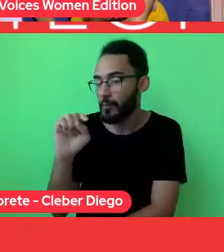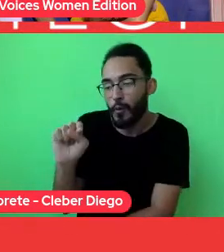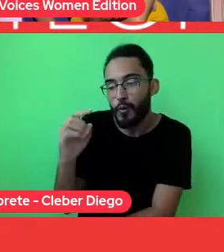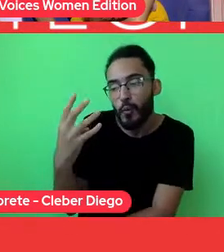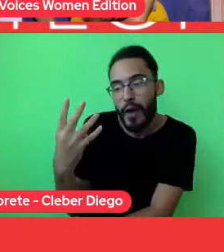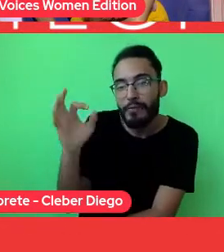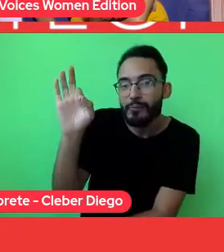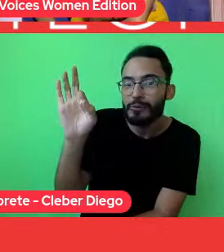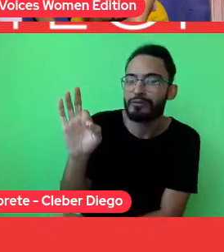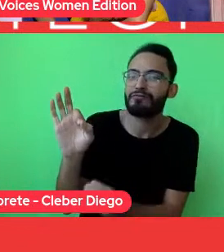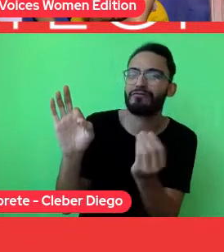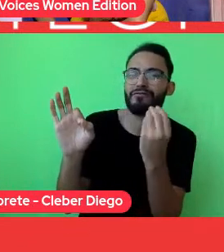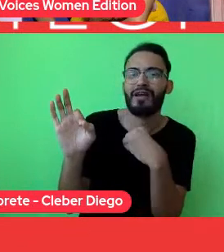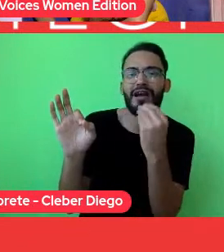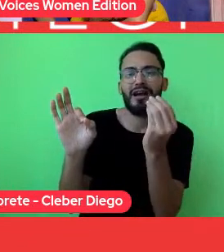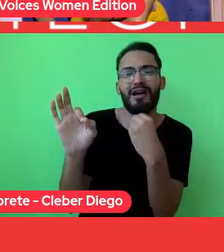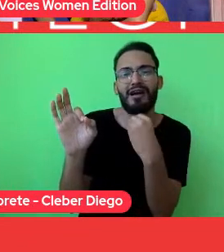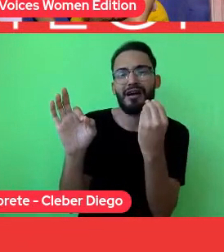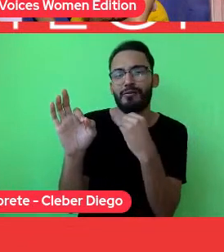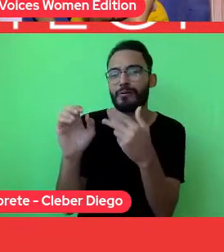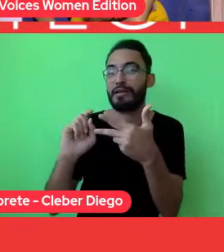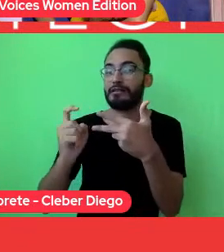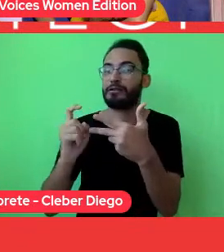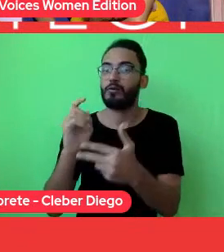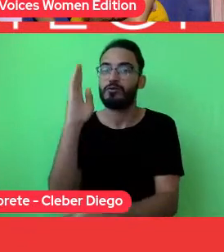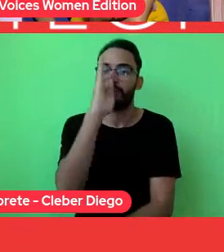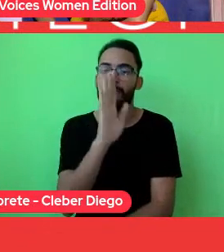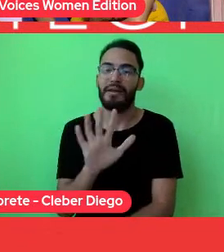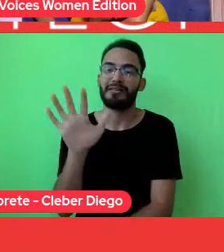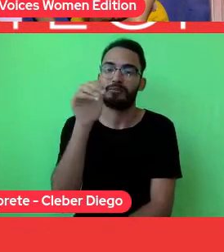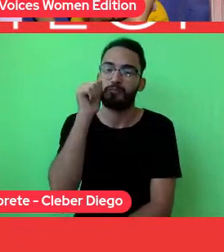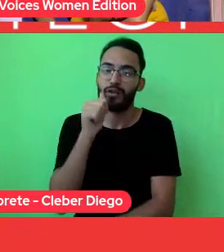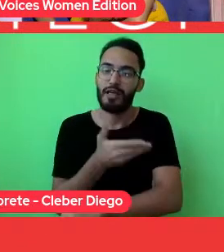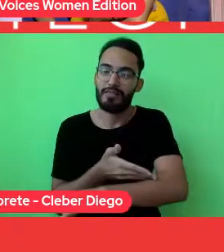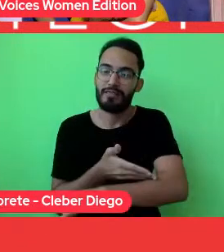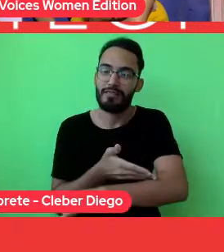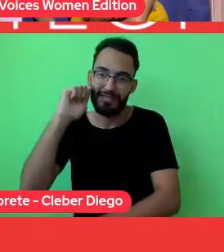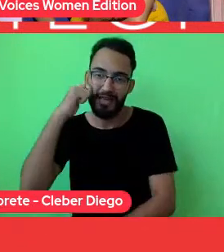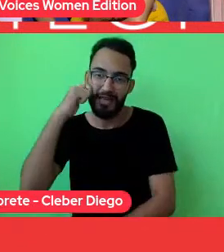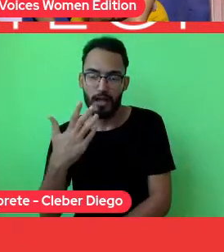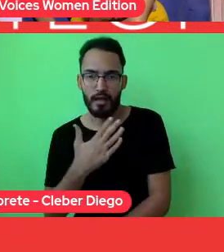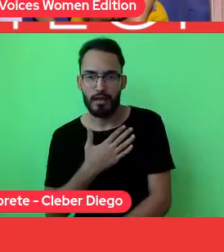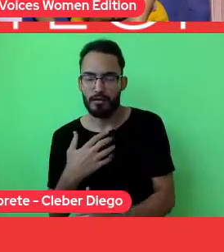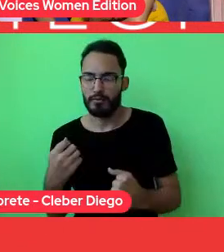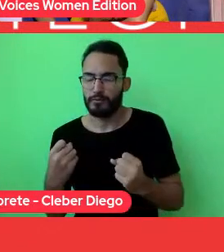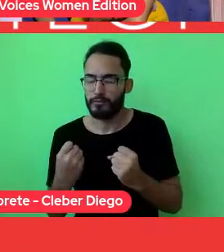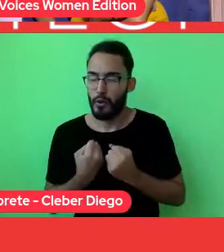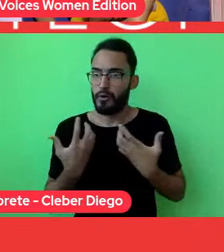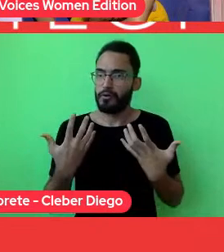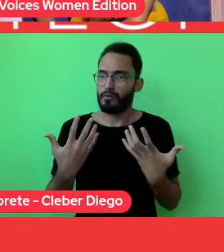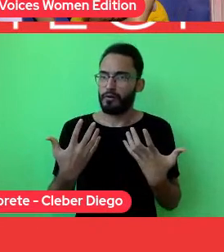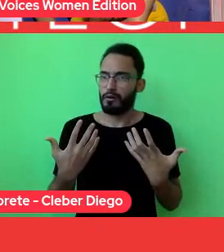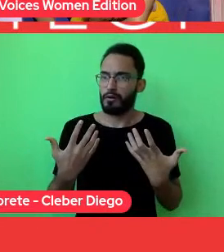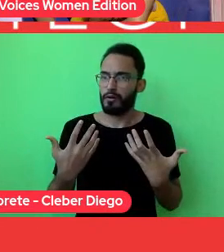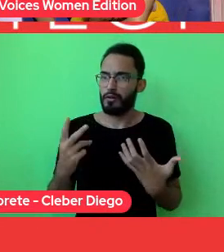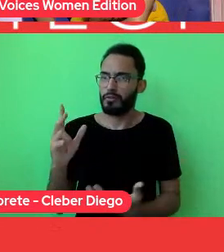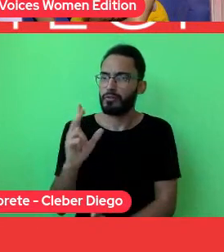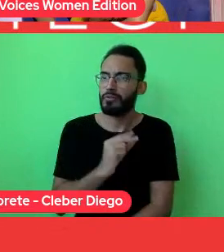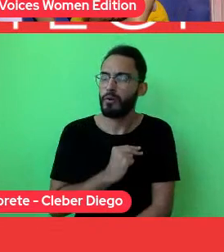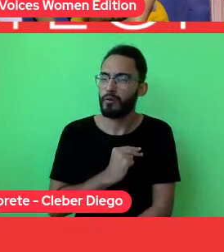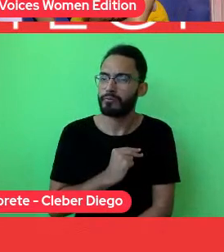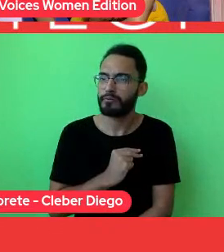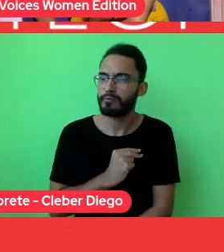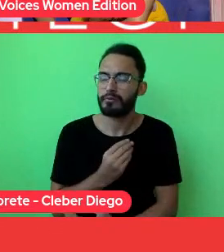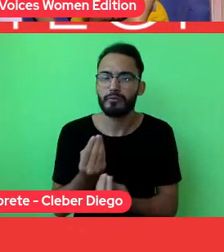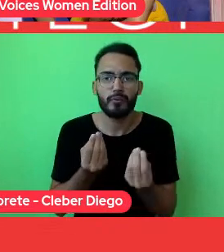ocupando posição executiva no Brasil. Quando eu vi esses números, foi muito chocante, né, e eu falei: caramba, como a gente